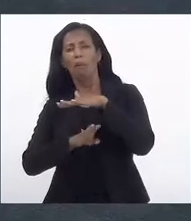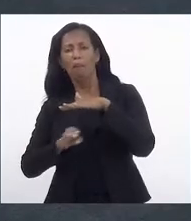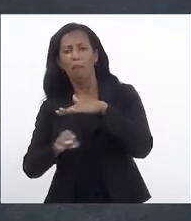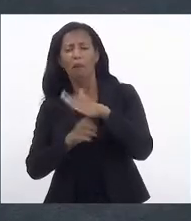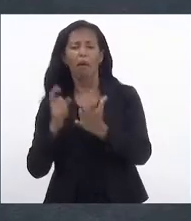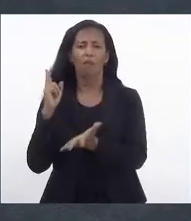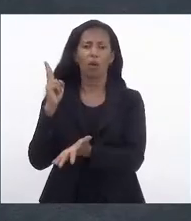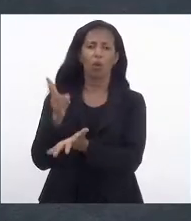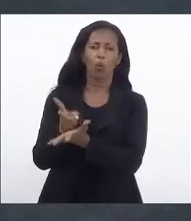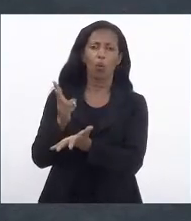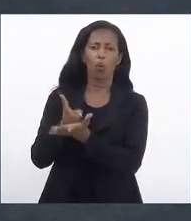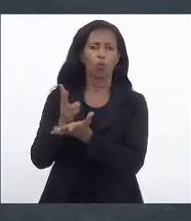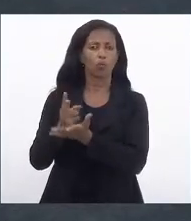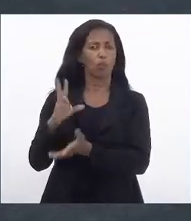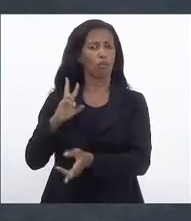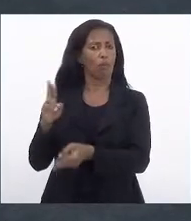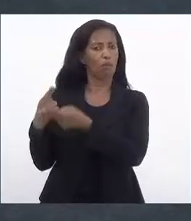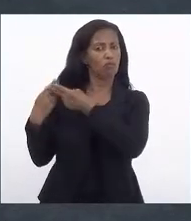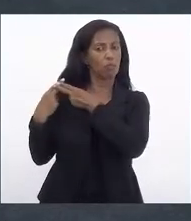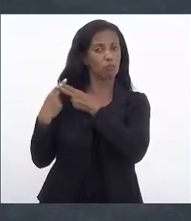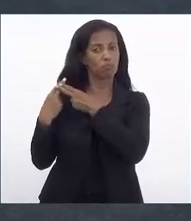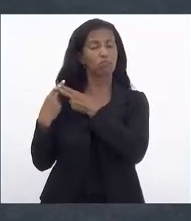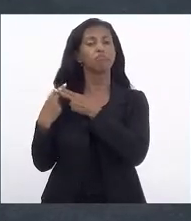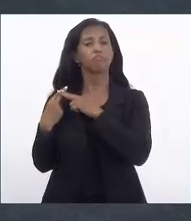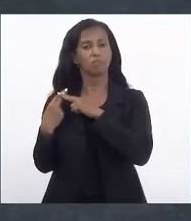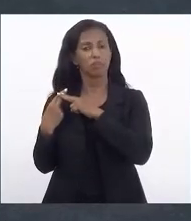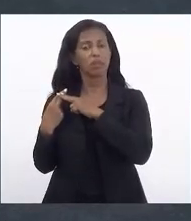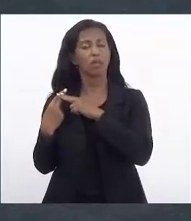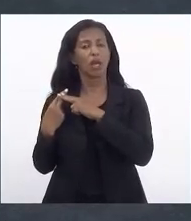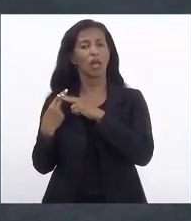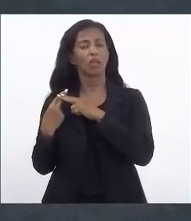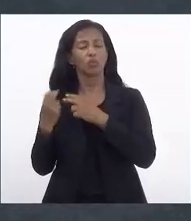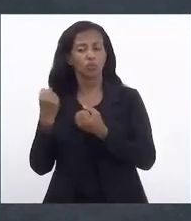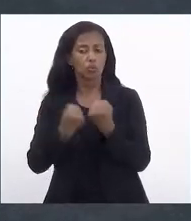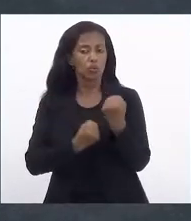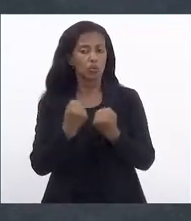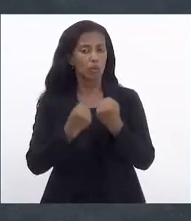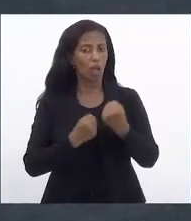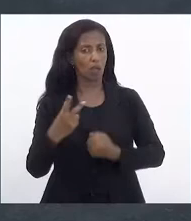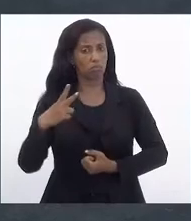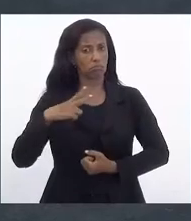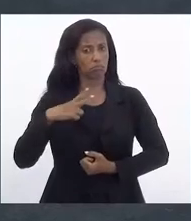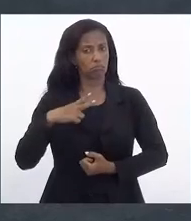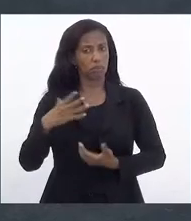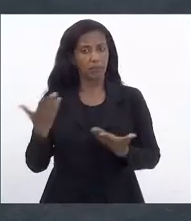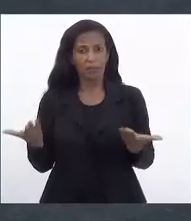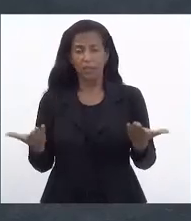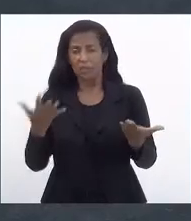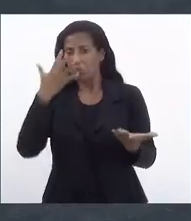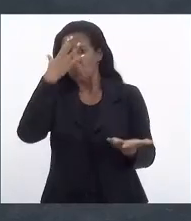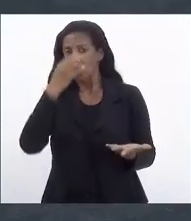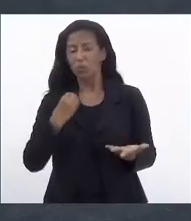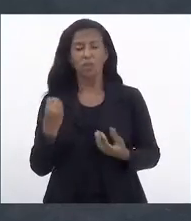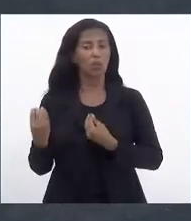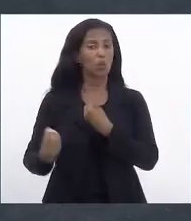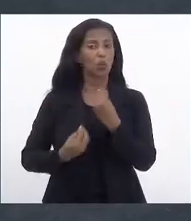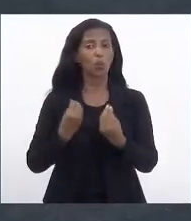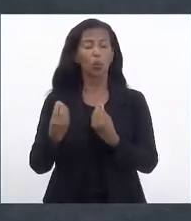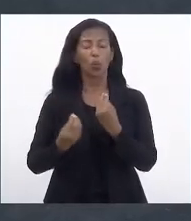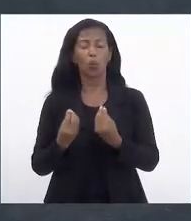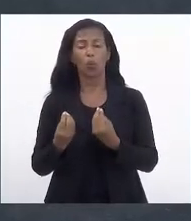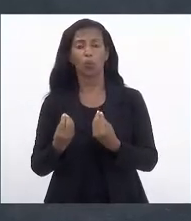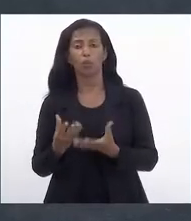continuará tendo a sua responsabilidade com os seus veículos e assim eu não sei de que forma nós